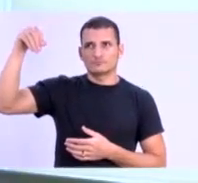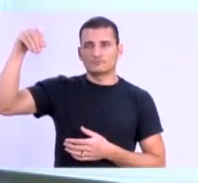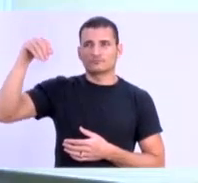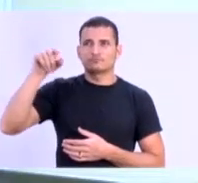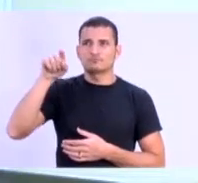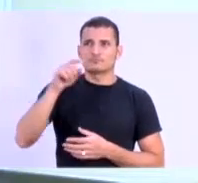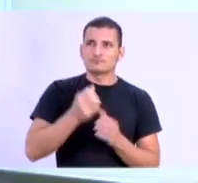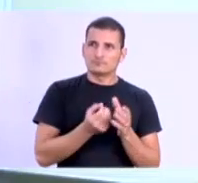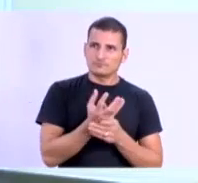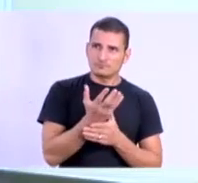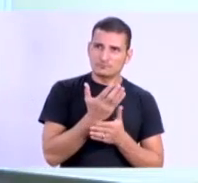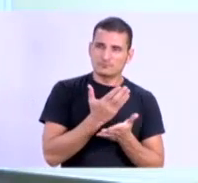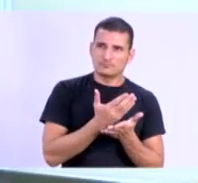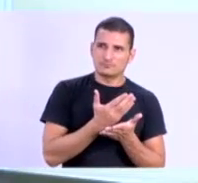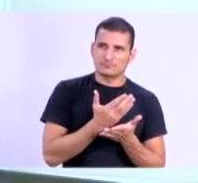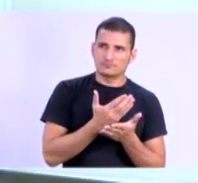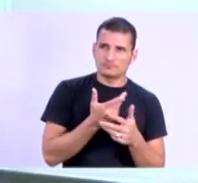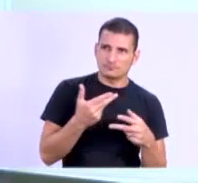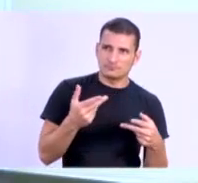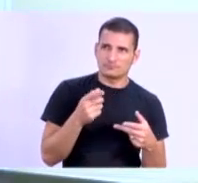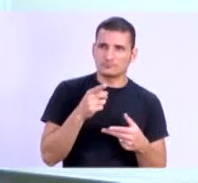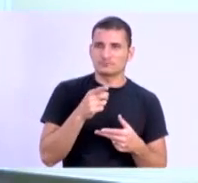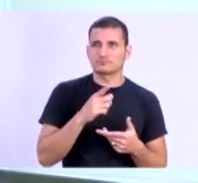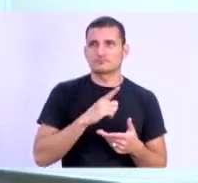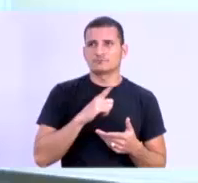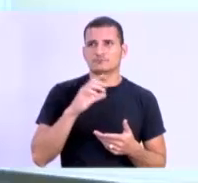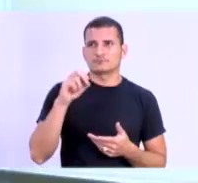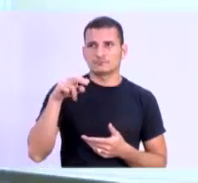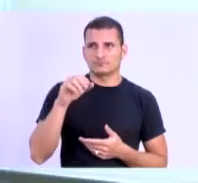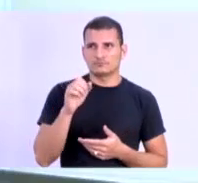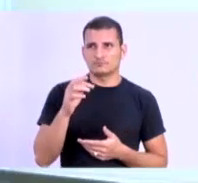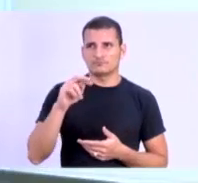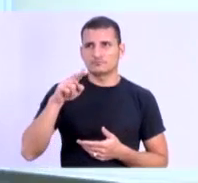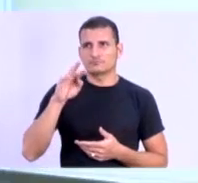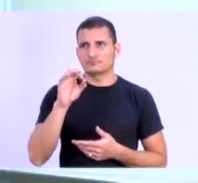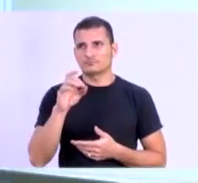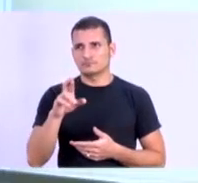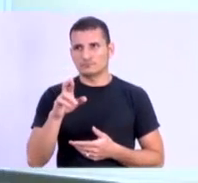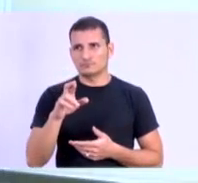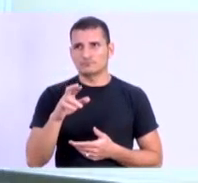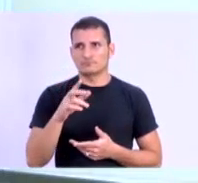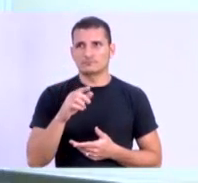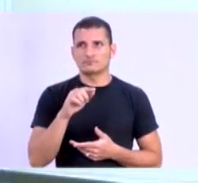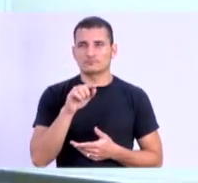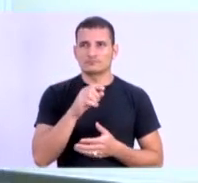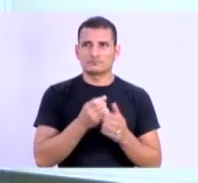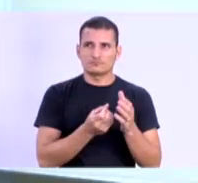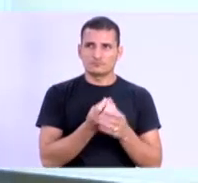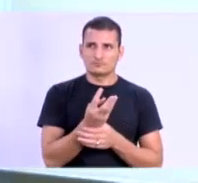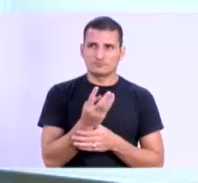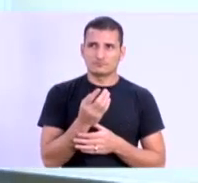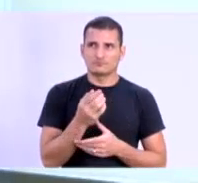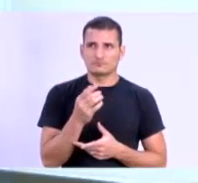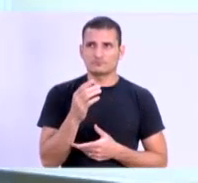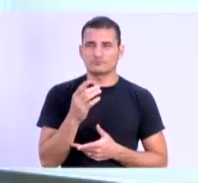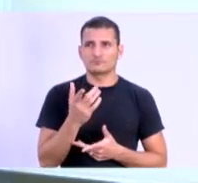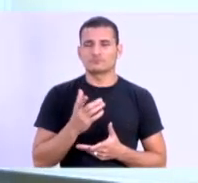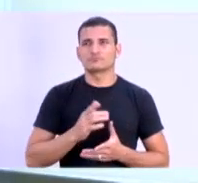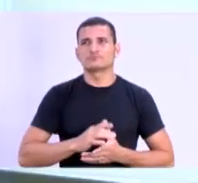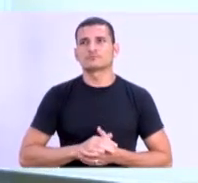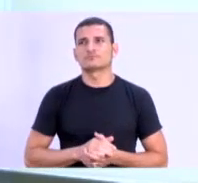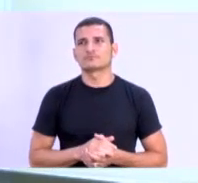cria um objeto, você invoca um construtor automaticamente, quer dizer, na própria criação do construtor você já define isso